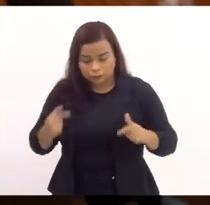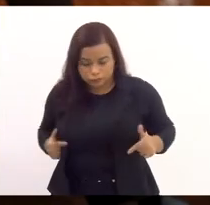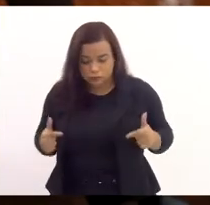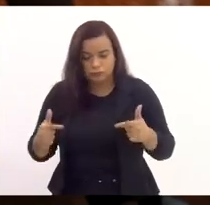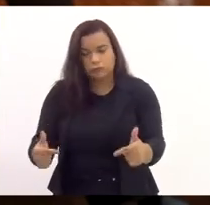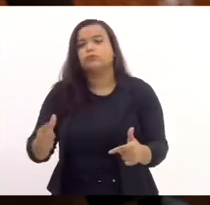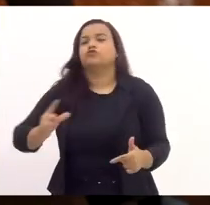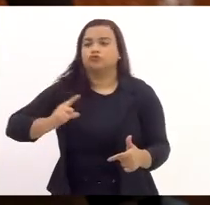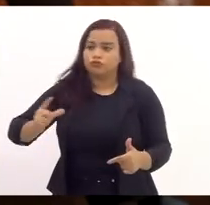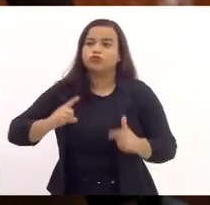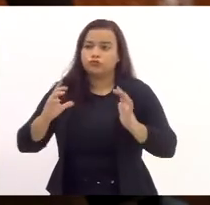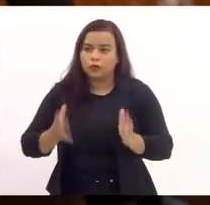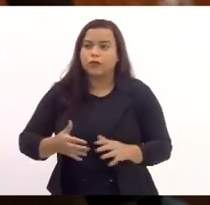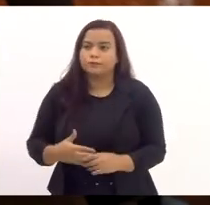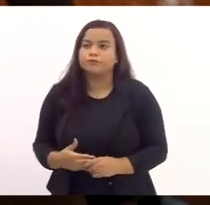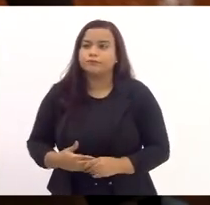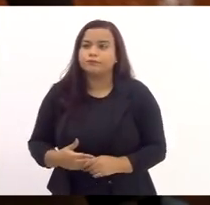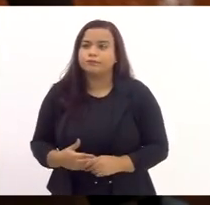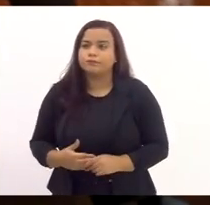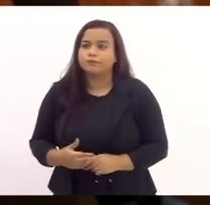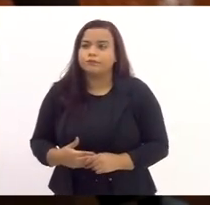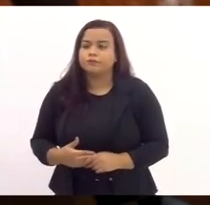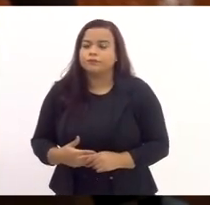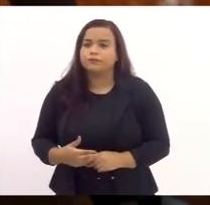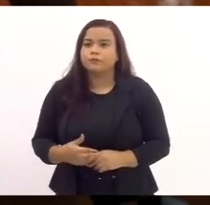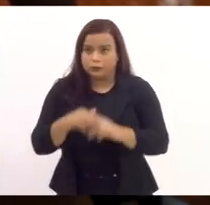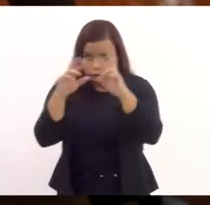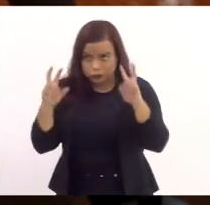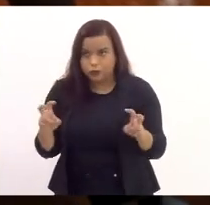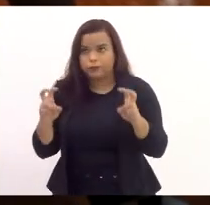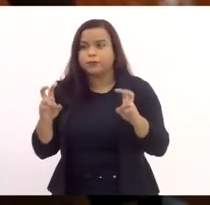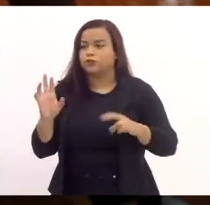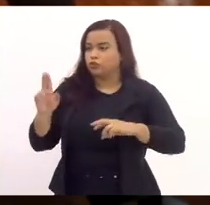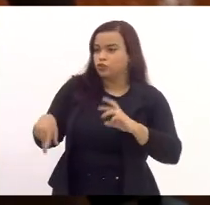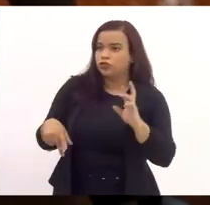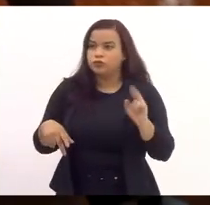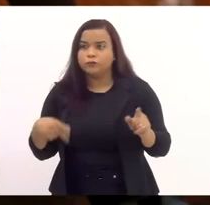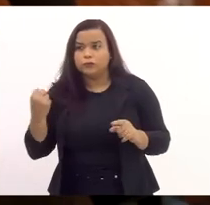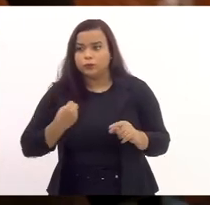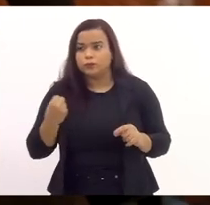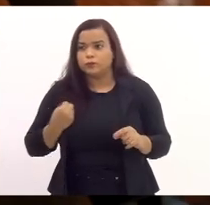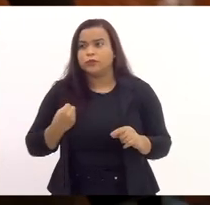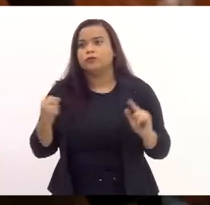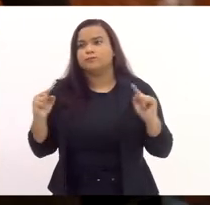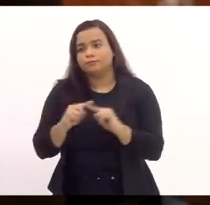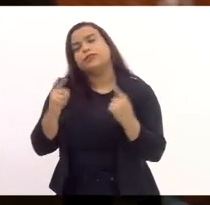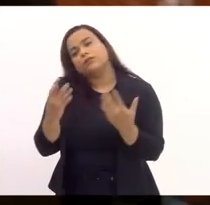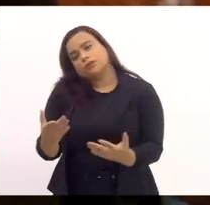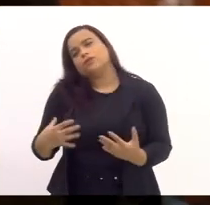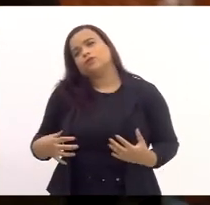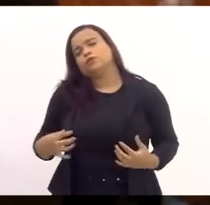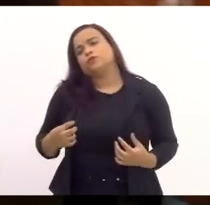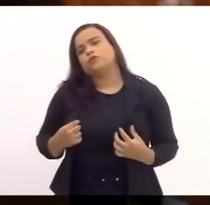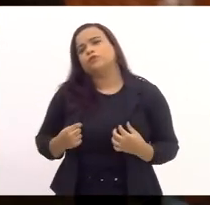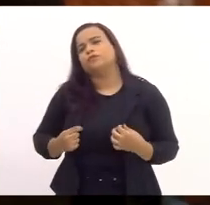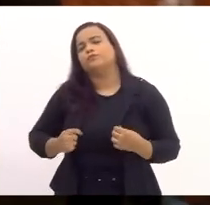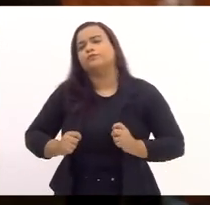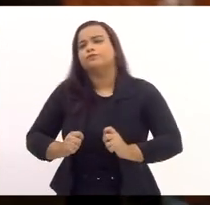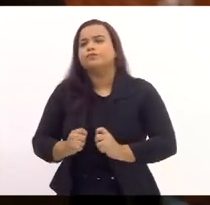acho que em relação à questão da divergência dos números, é nesse ponto que nós nos encontramos